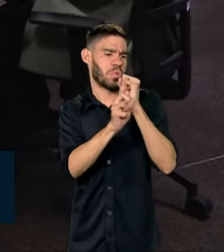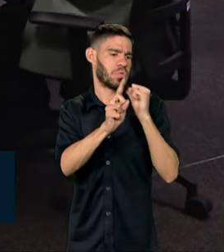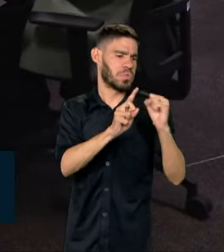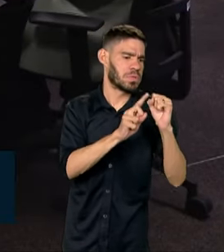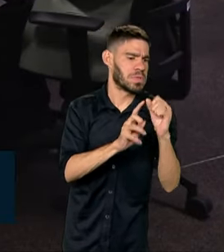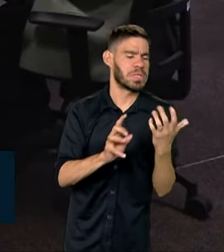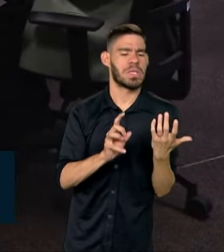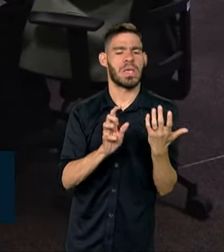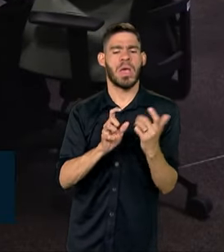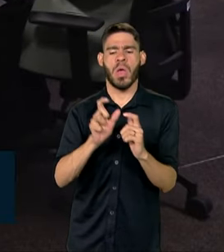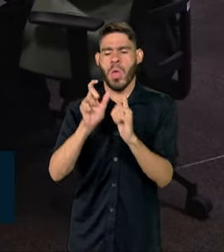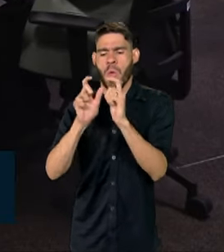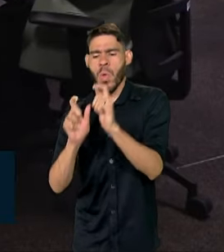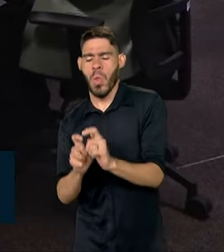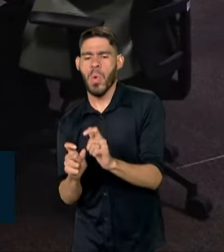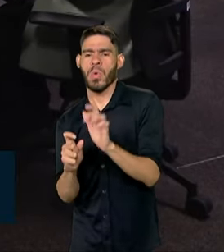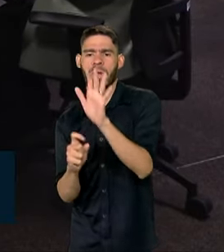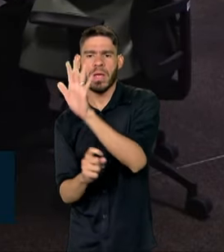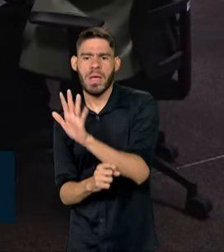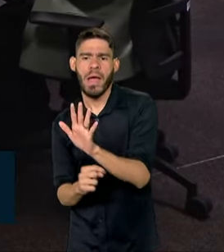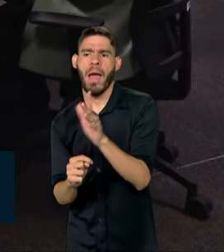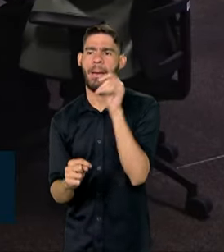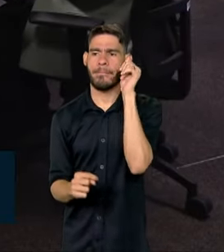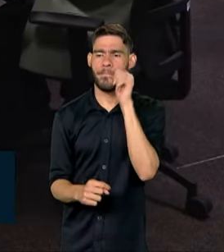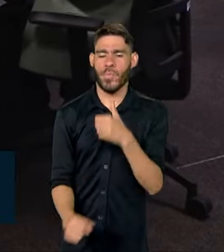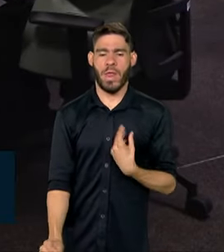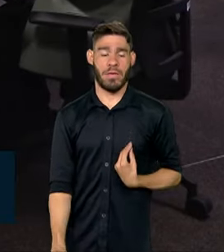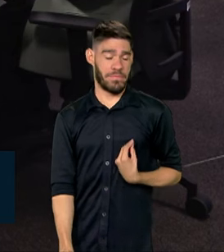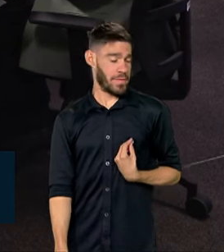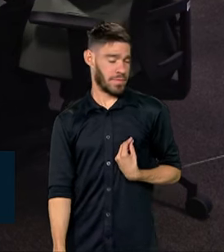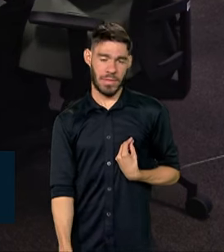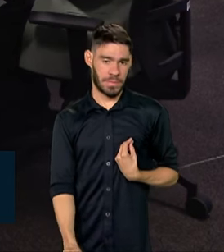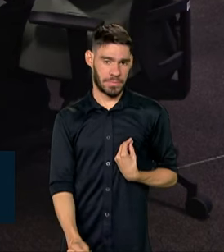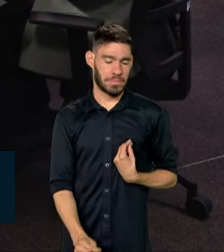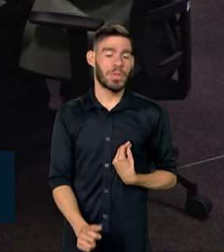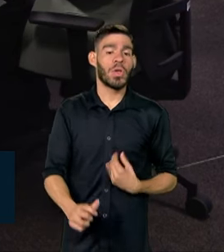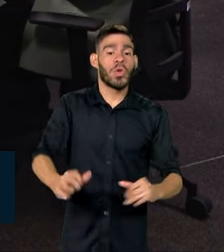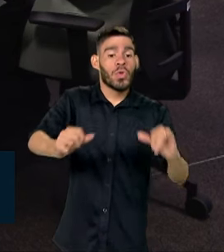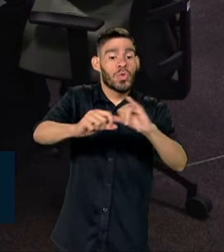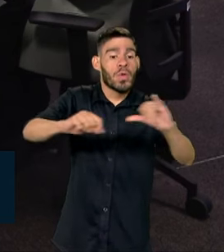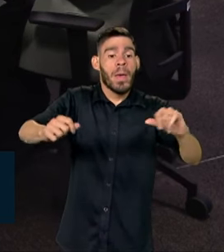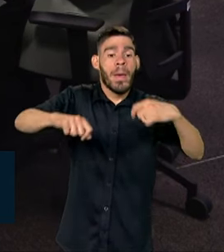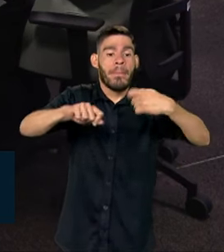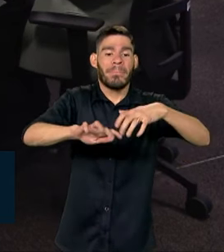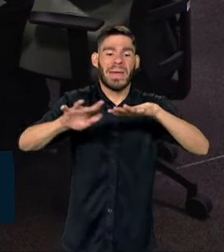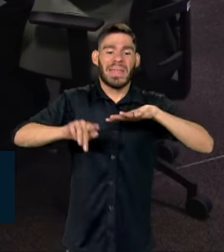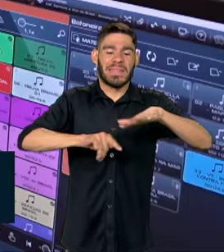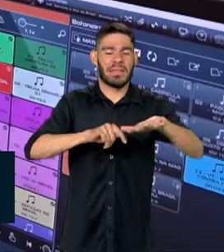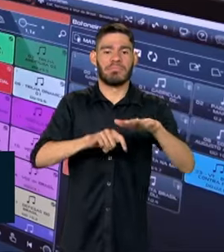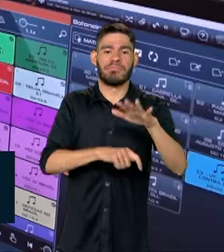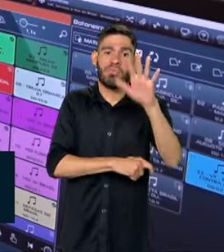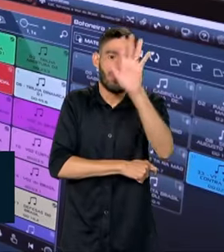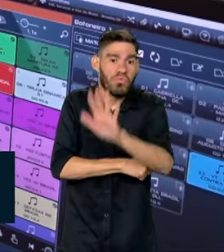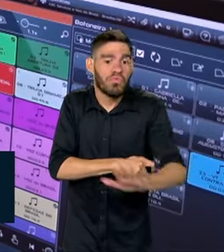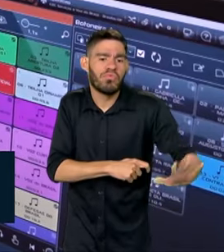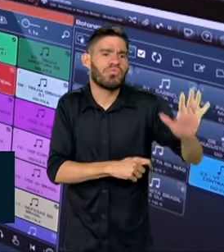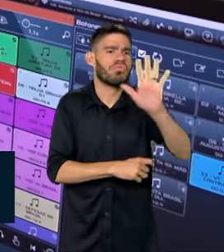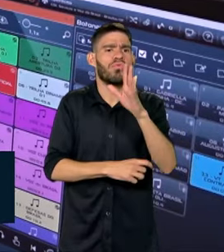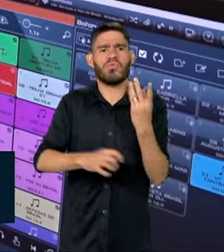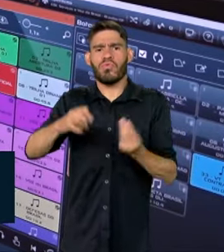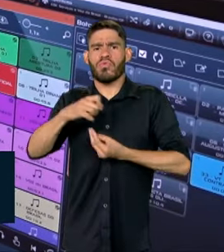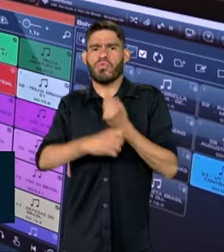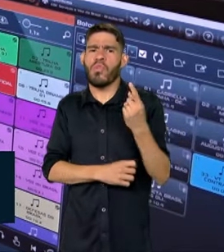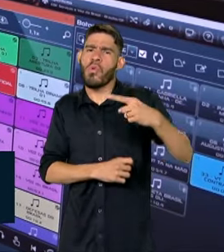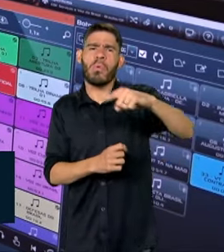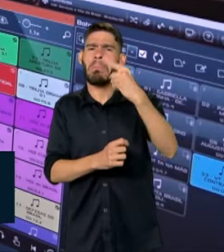com o lugar, a região onde a mulher viva. Então, essa campanha precisa de uma mobilização nacional, né? Como é que vocês